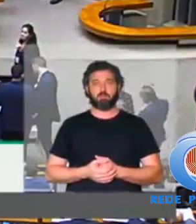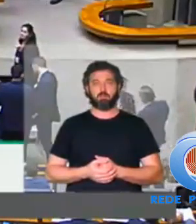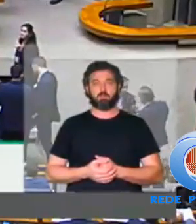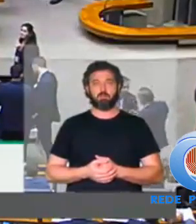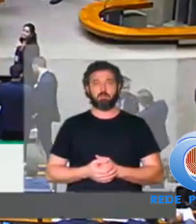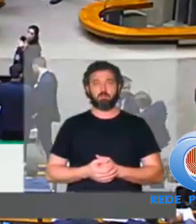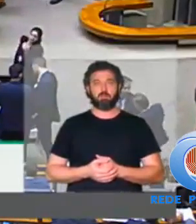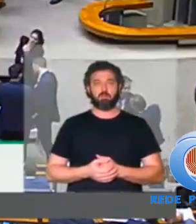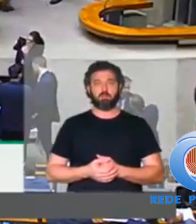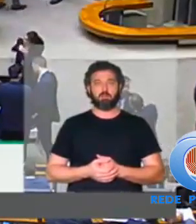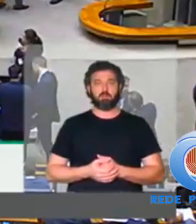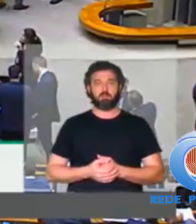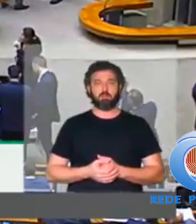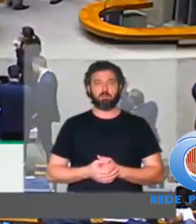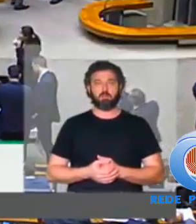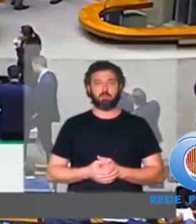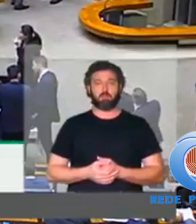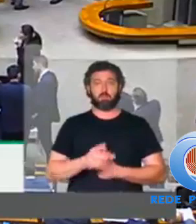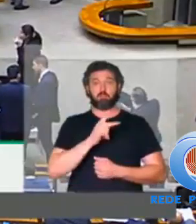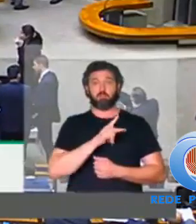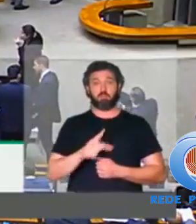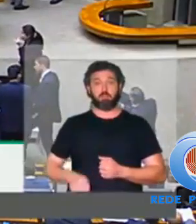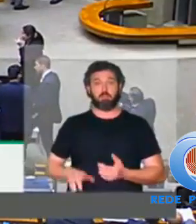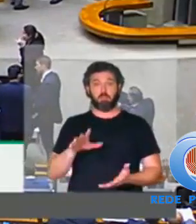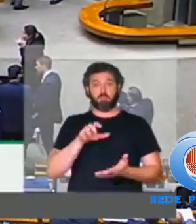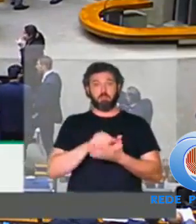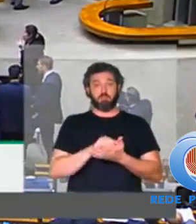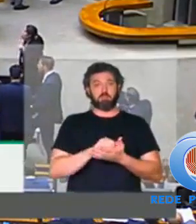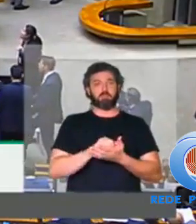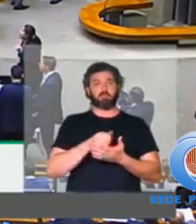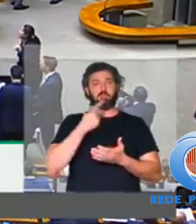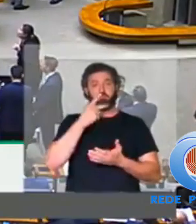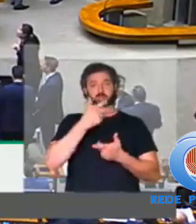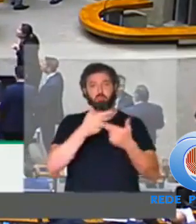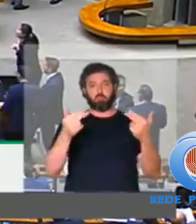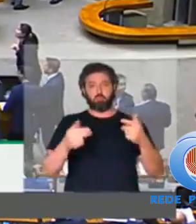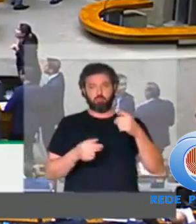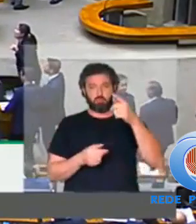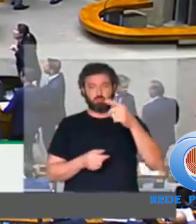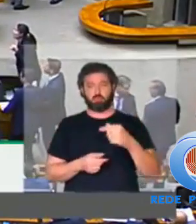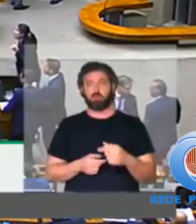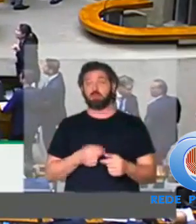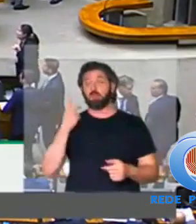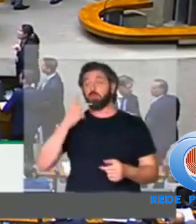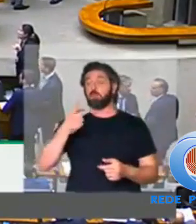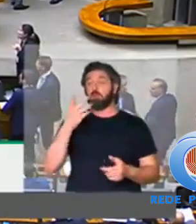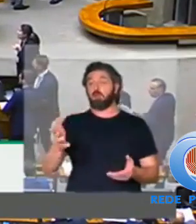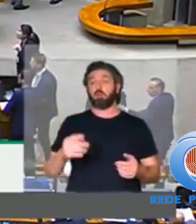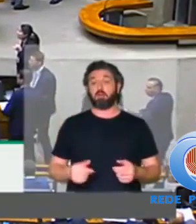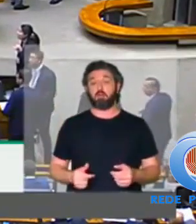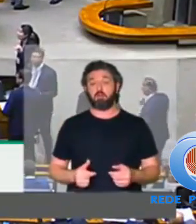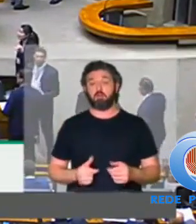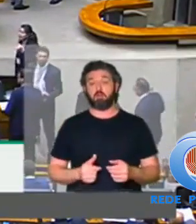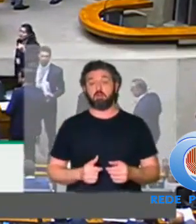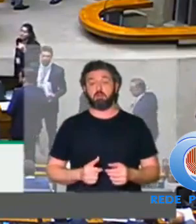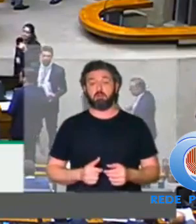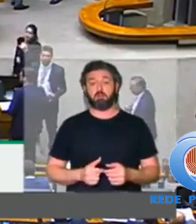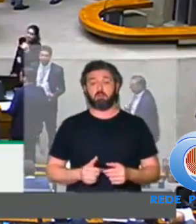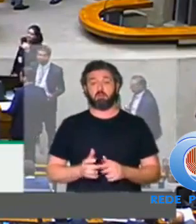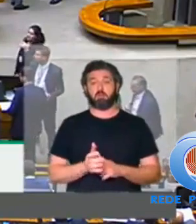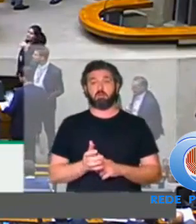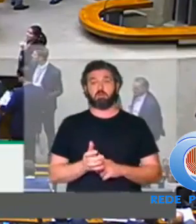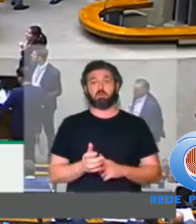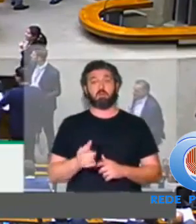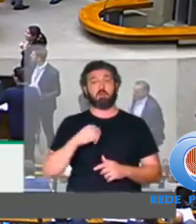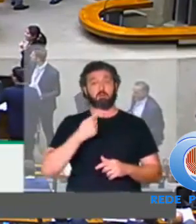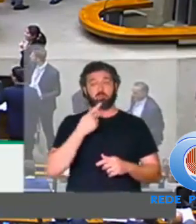Presidente, eu quero fazer um registro aqui. Vou encerrar a votação. Fala, deputado Pedro, depois eu encerro. Presidente, não